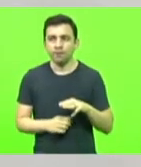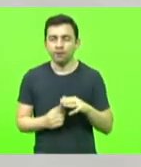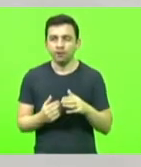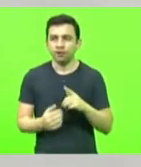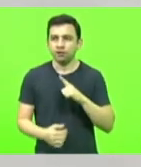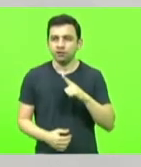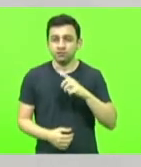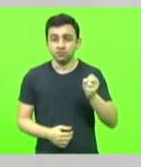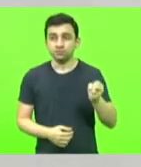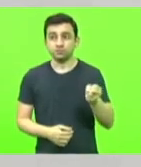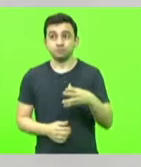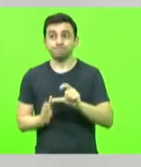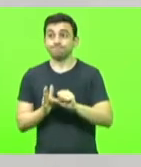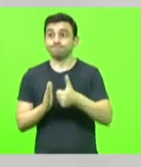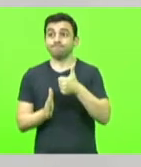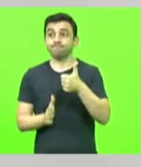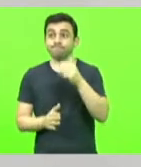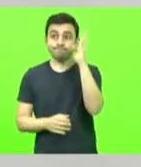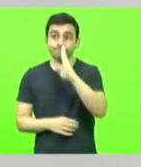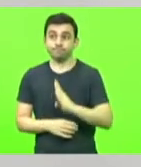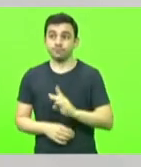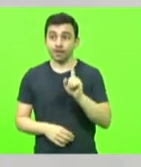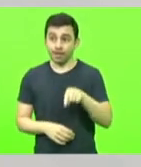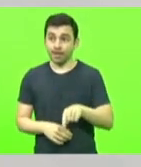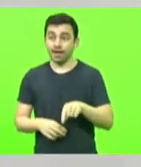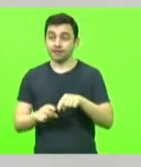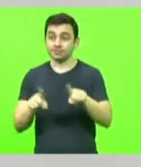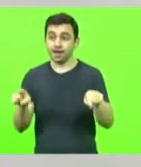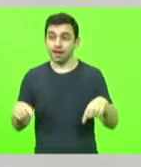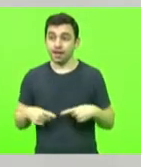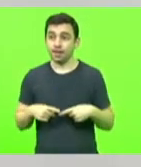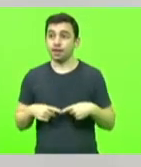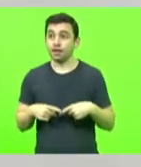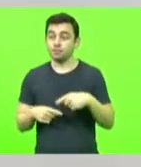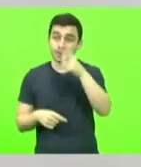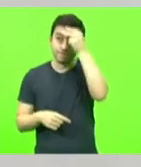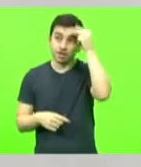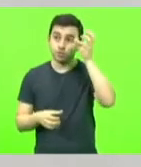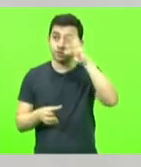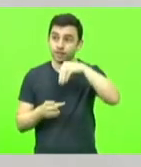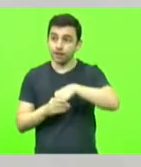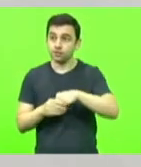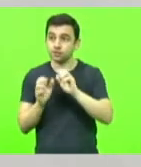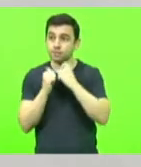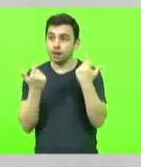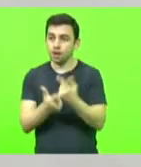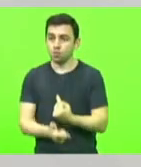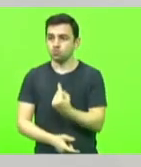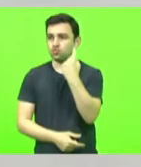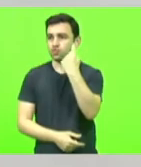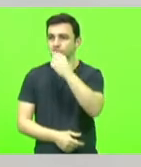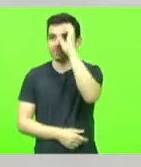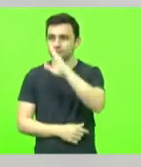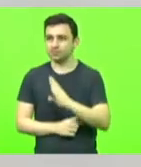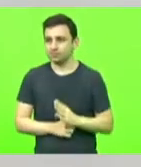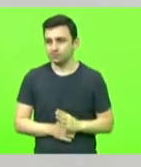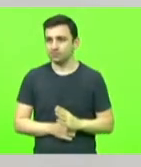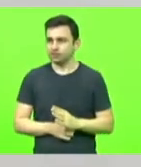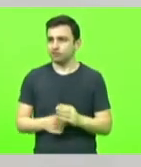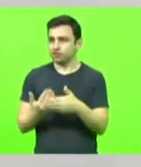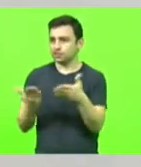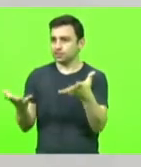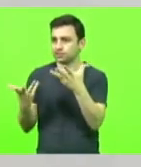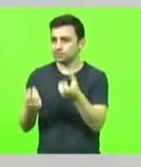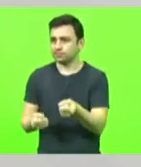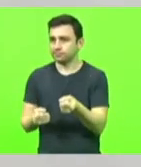inédito no Brasil, que é uma sala de prefeitos dentro de uma Assembleia Legislativa, é a única do Brasil e por conta do aceite de vocês.